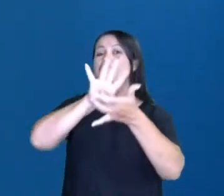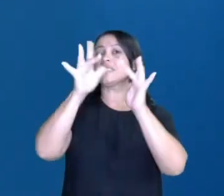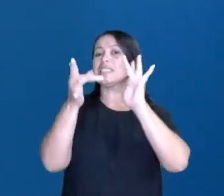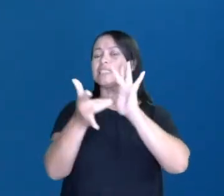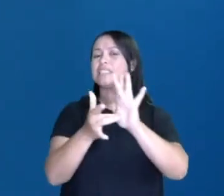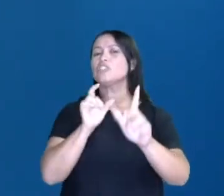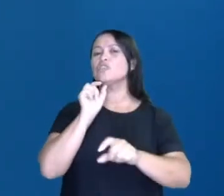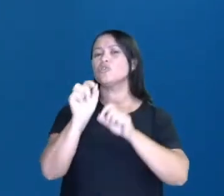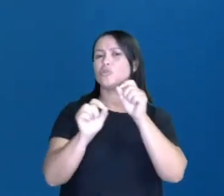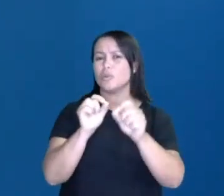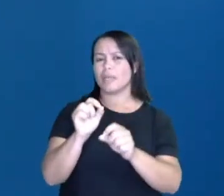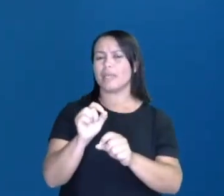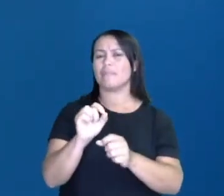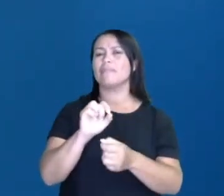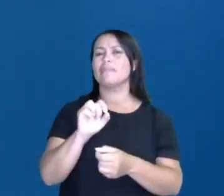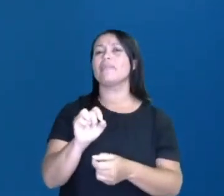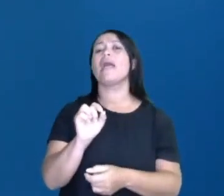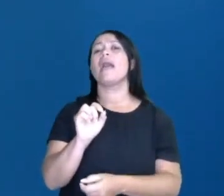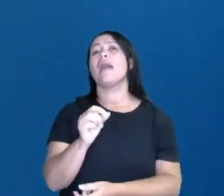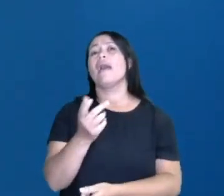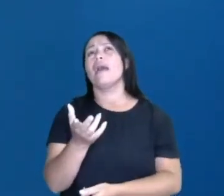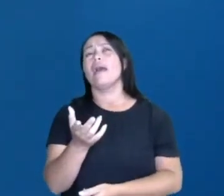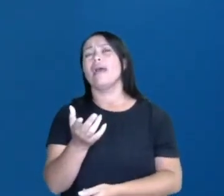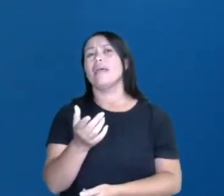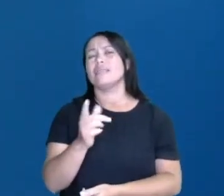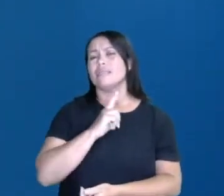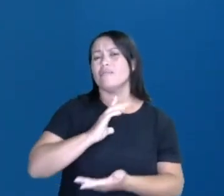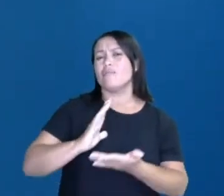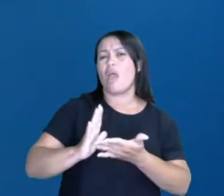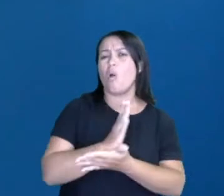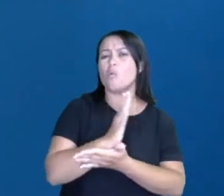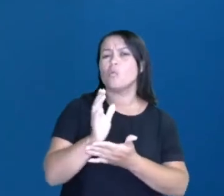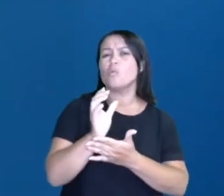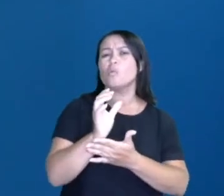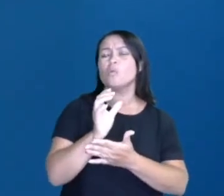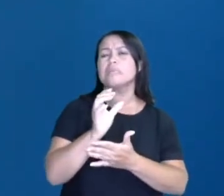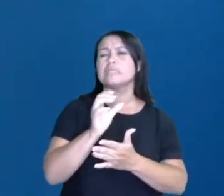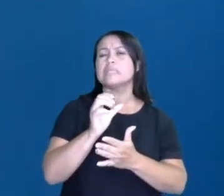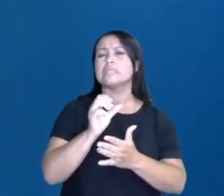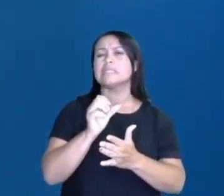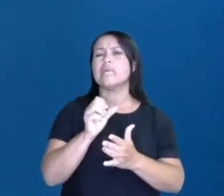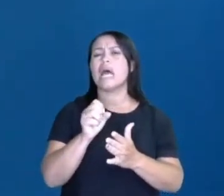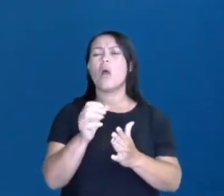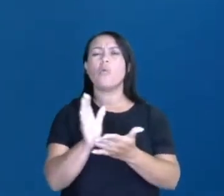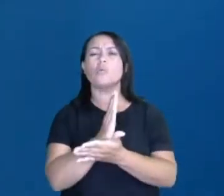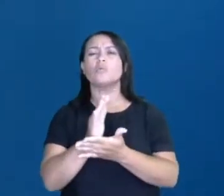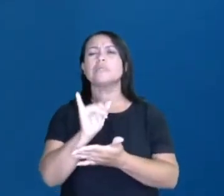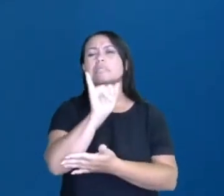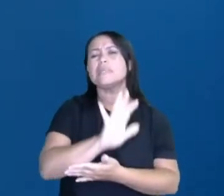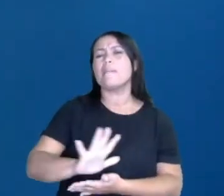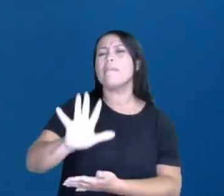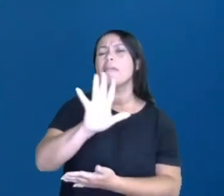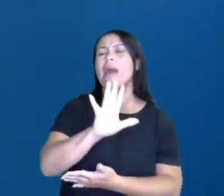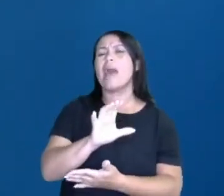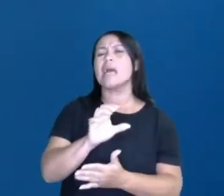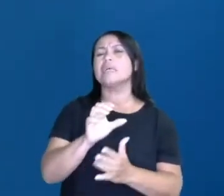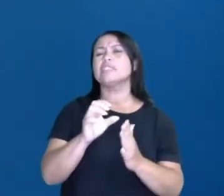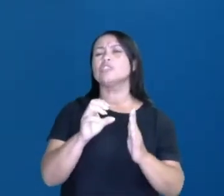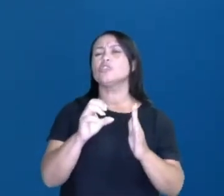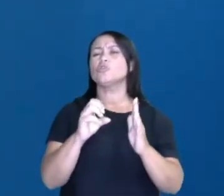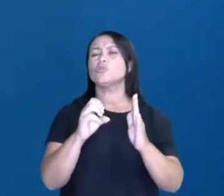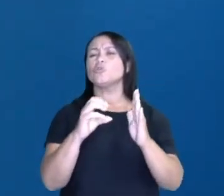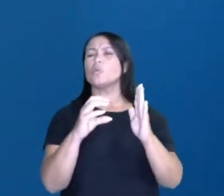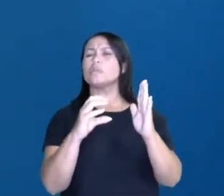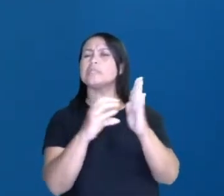uma série de símbolos muito parecidos com o que a gente utiliza hoje. Observe, eu vou mostrar